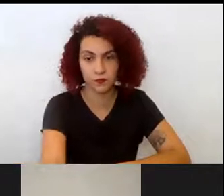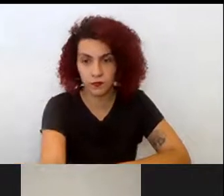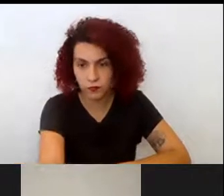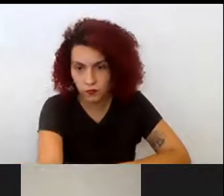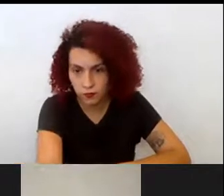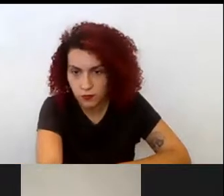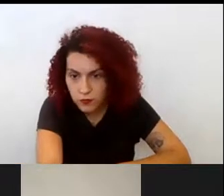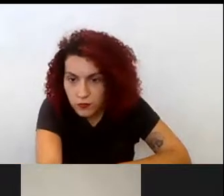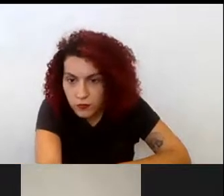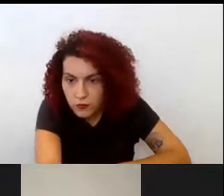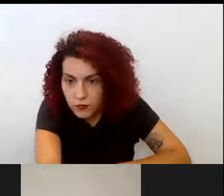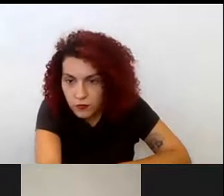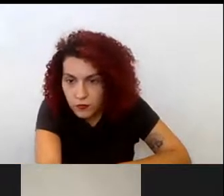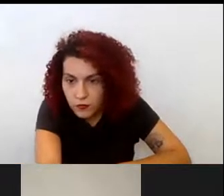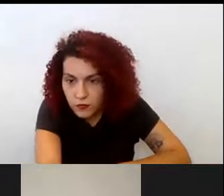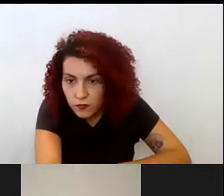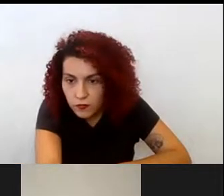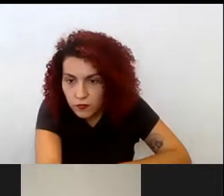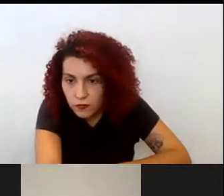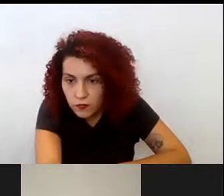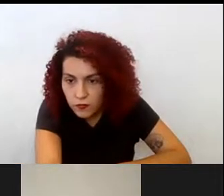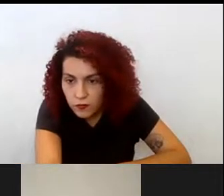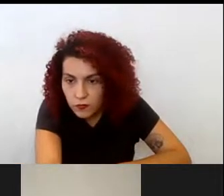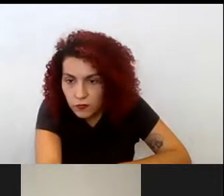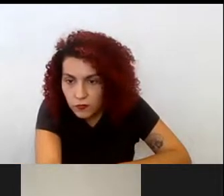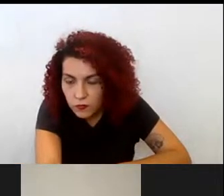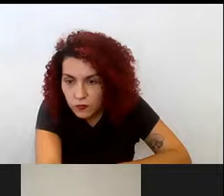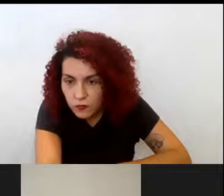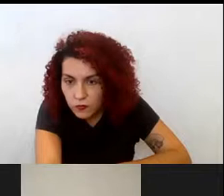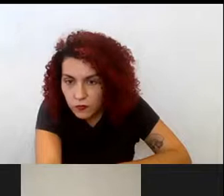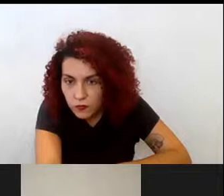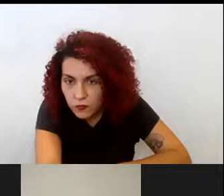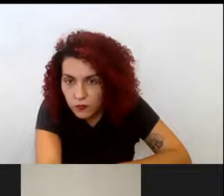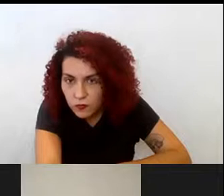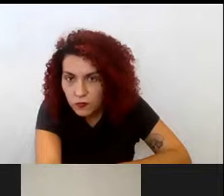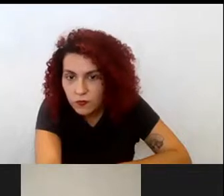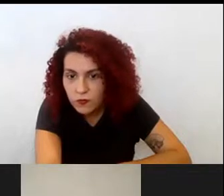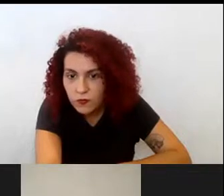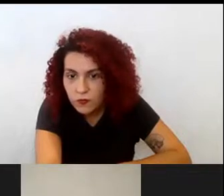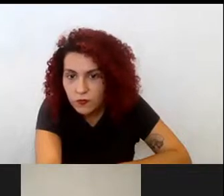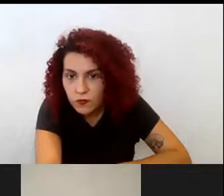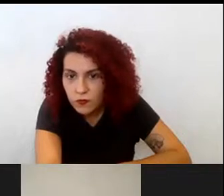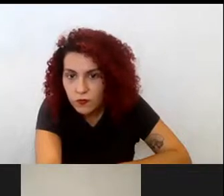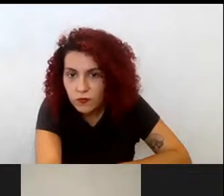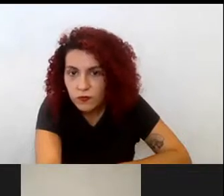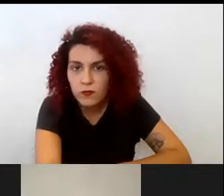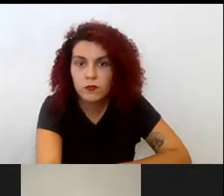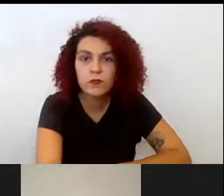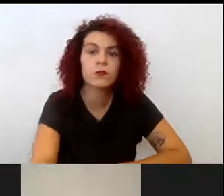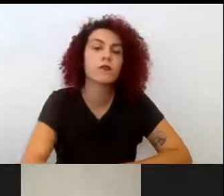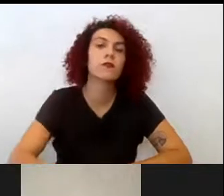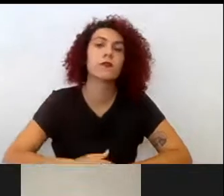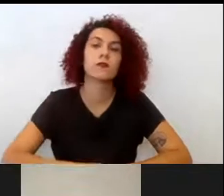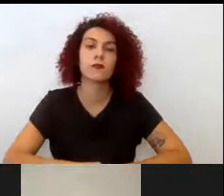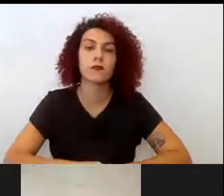congelada Mazda 3 meses em Jacobina no interior da Bahia que tem uma história também eu queria fazer um curso sobre Jacobina